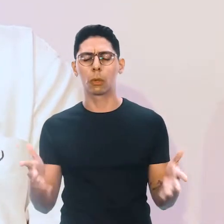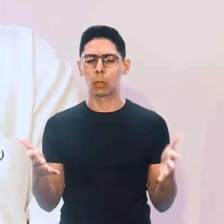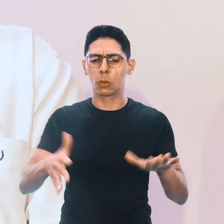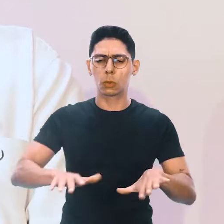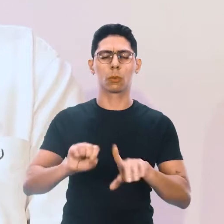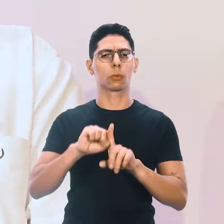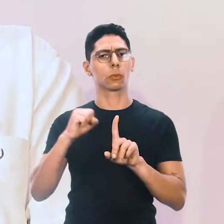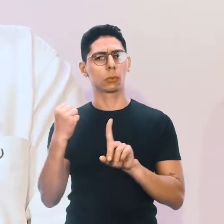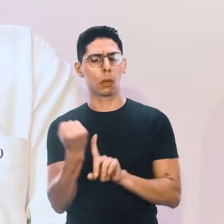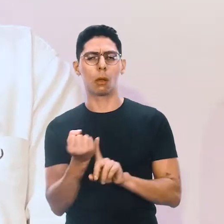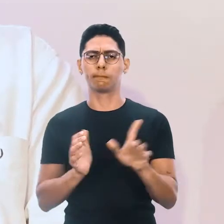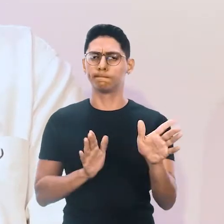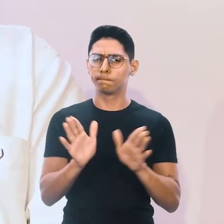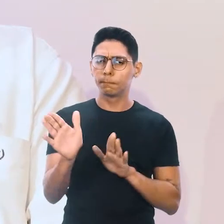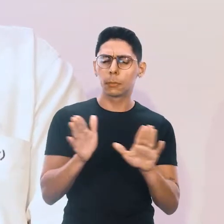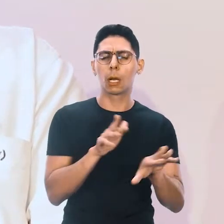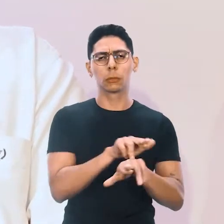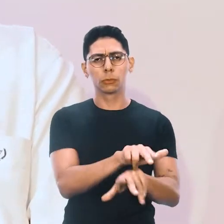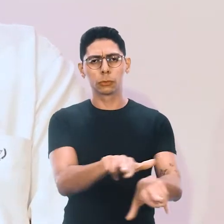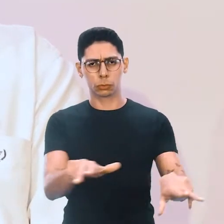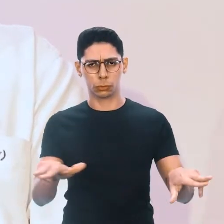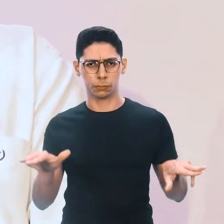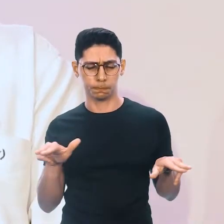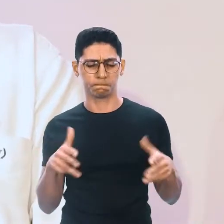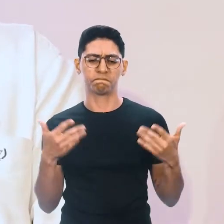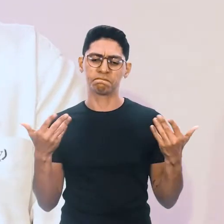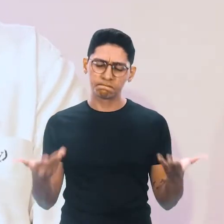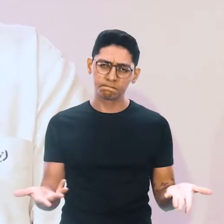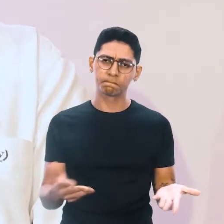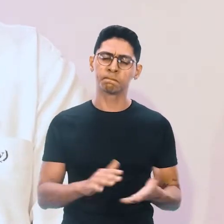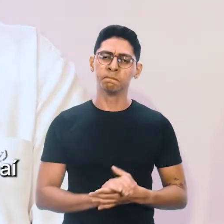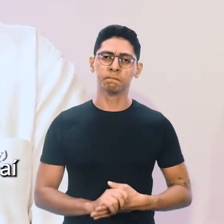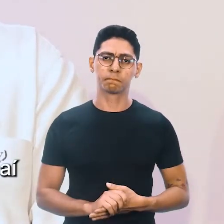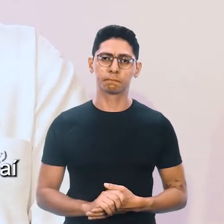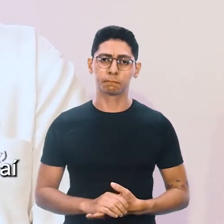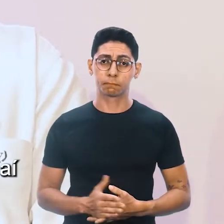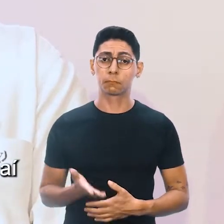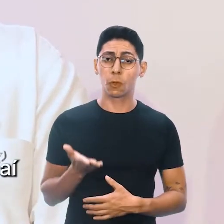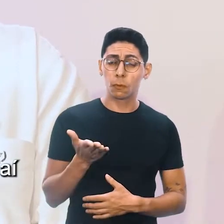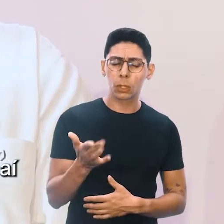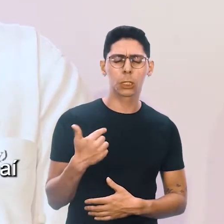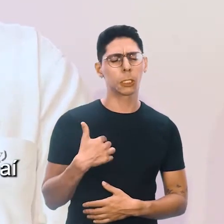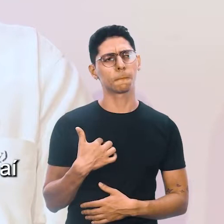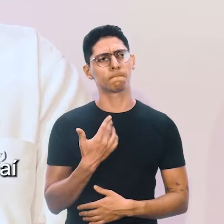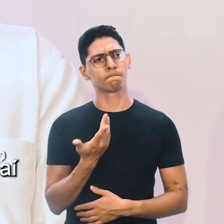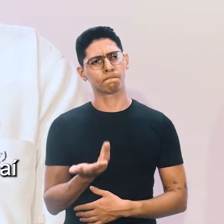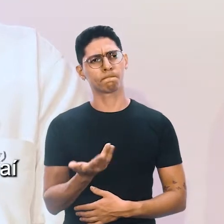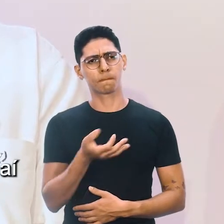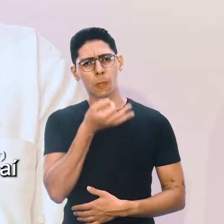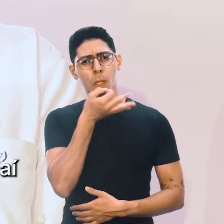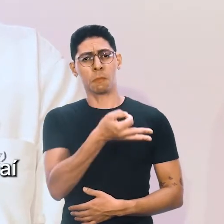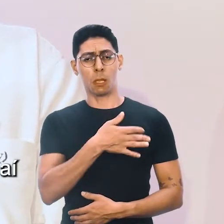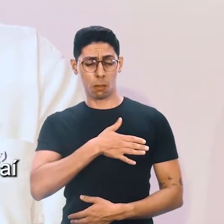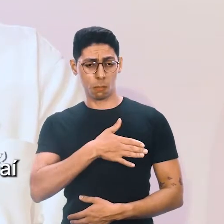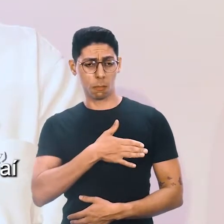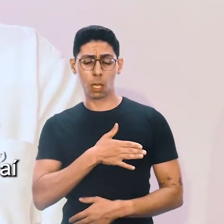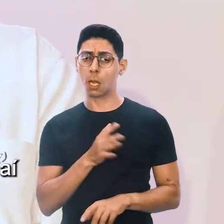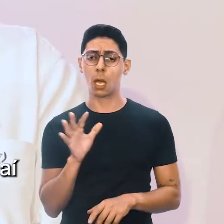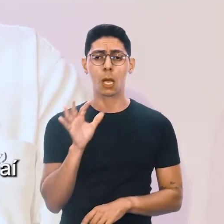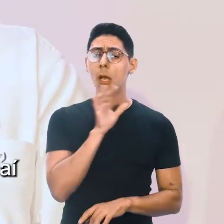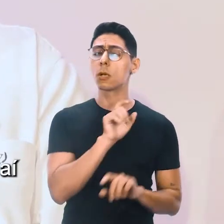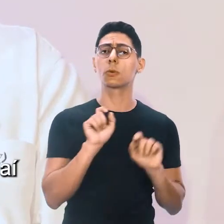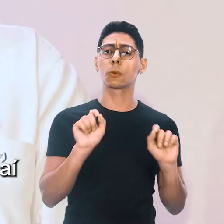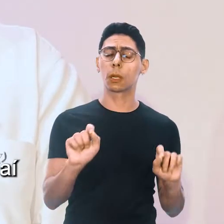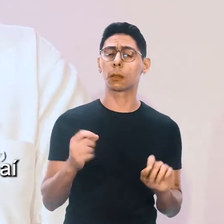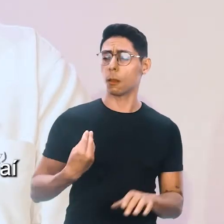social, acessibilidade, diversidade, enfim. E você, eu considero uma pessoa que tem tido aí